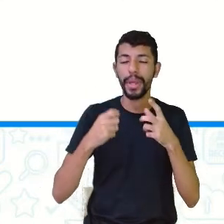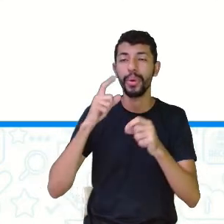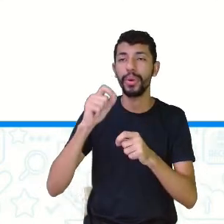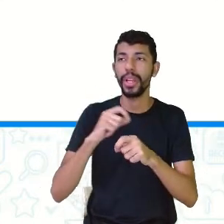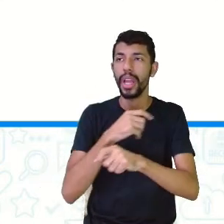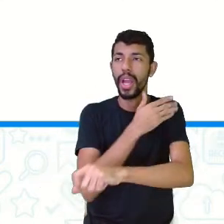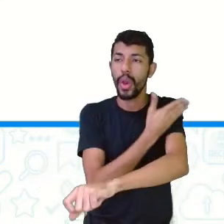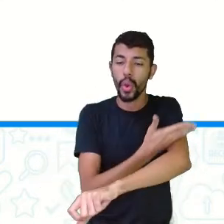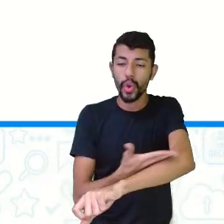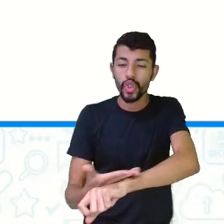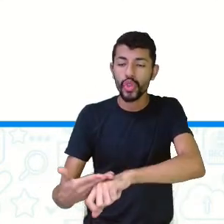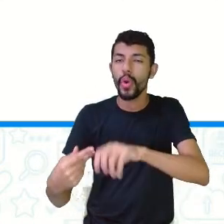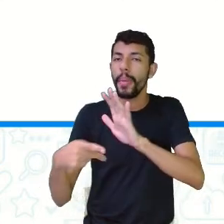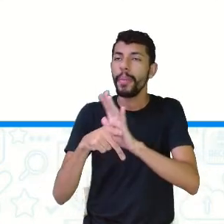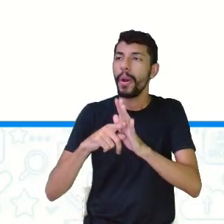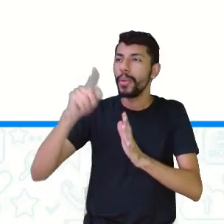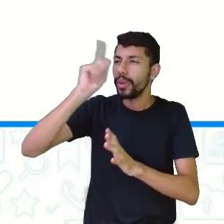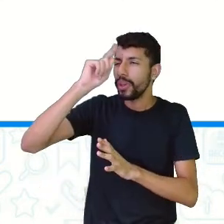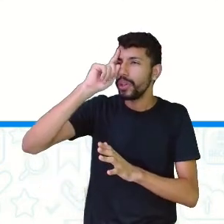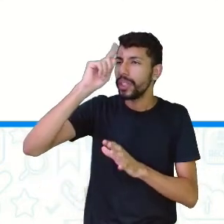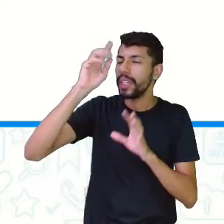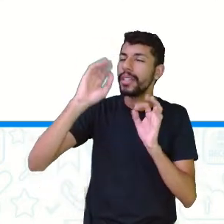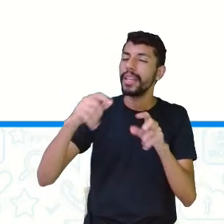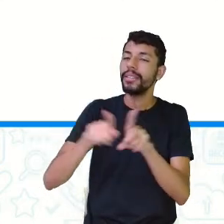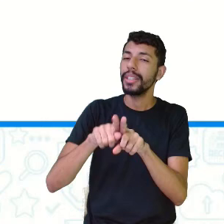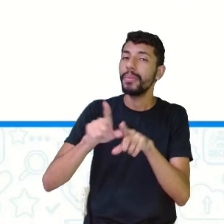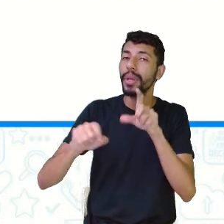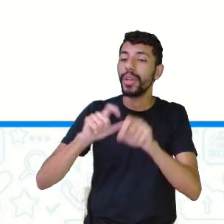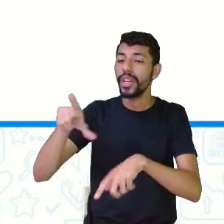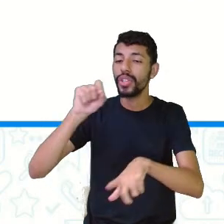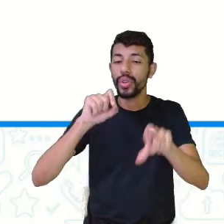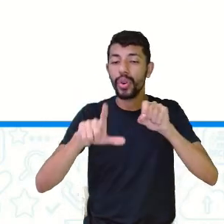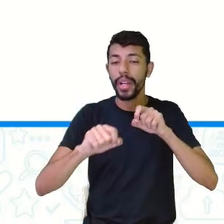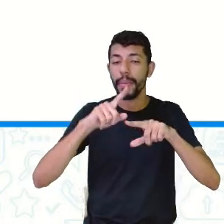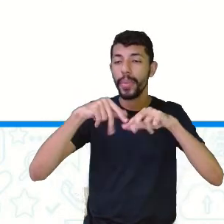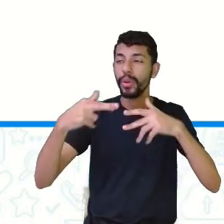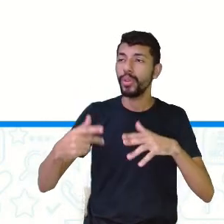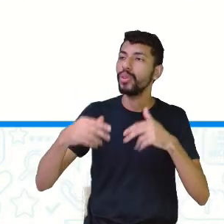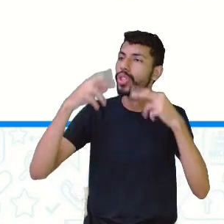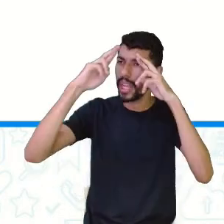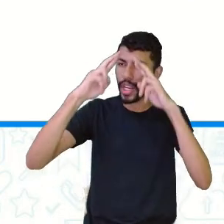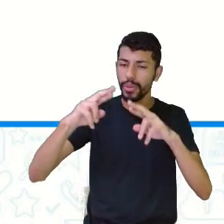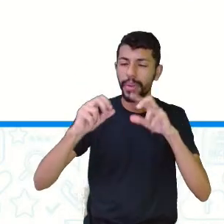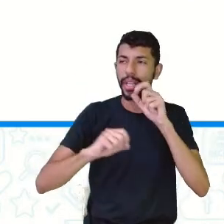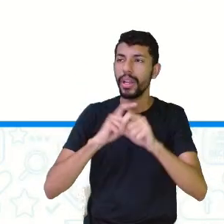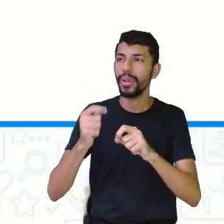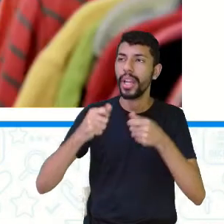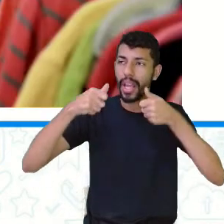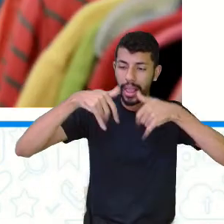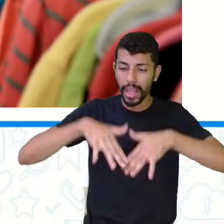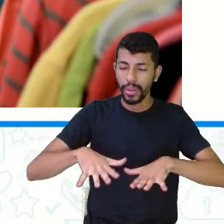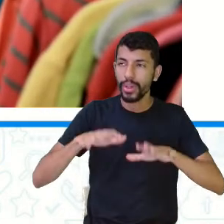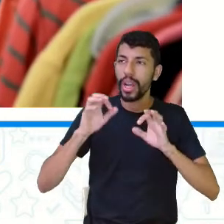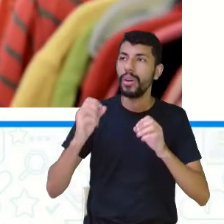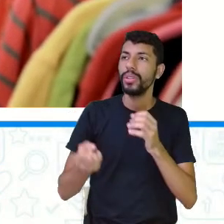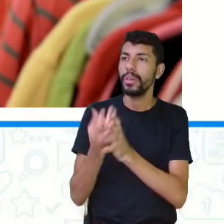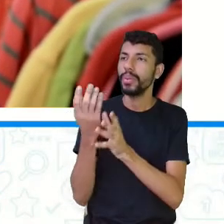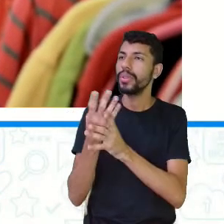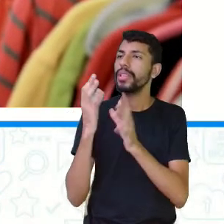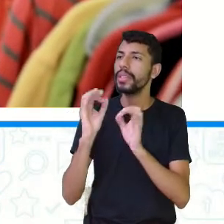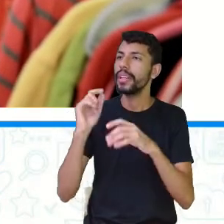consumo exagerado até a escolha de produtos de empresas que respeitem os recursos naturais em sua produção. Ou